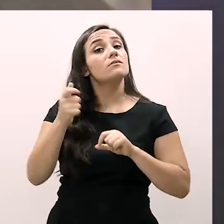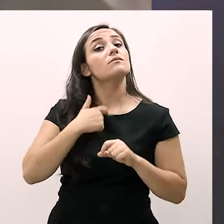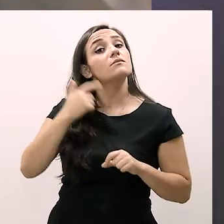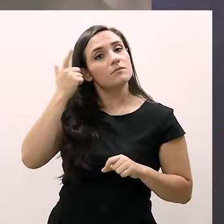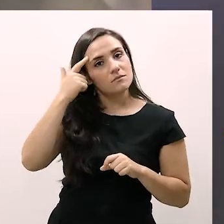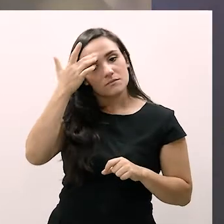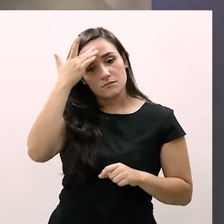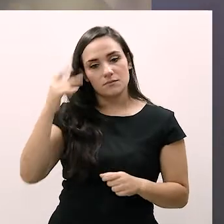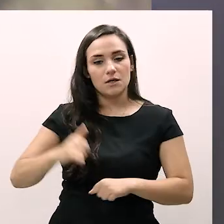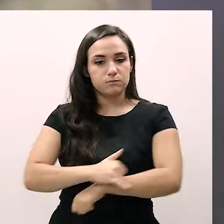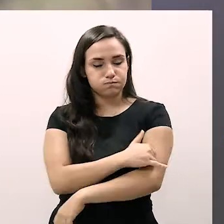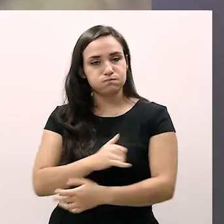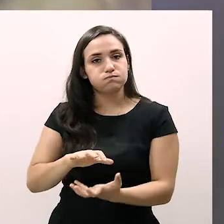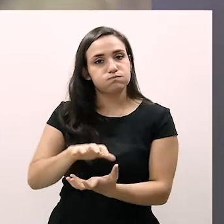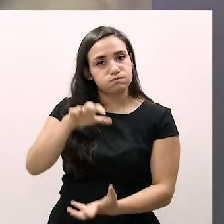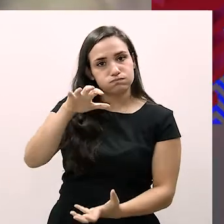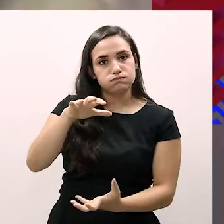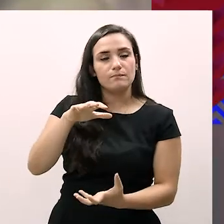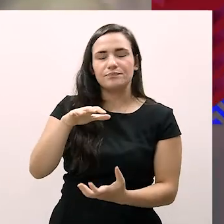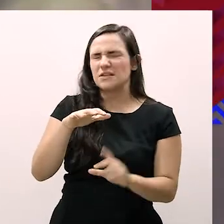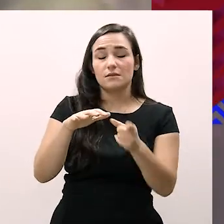grupo de risco, né?